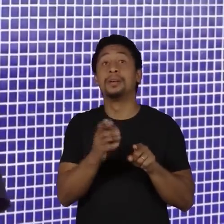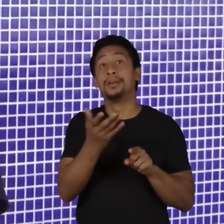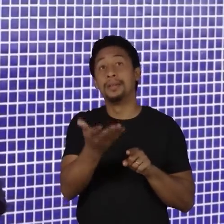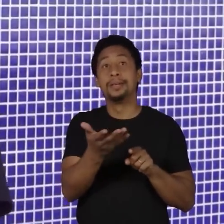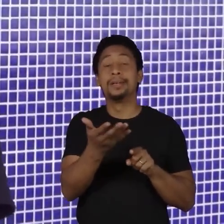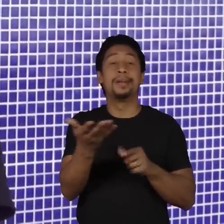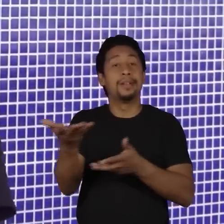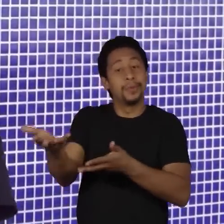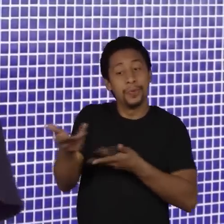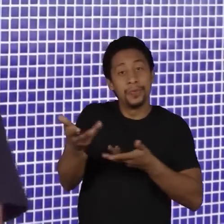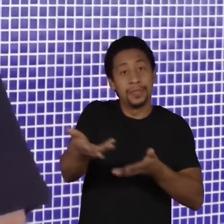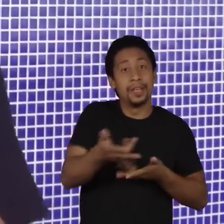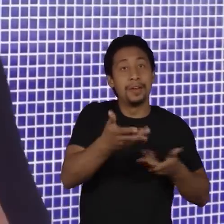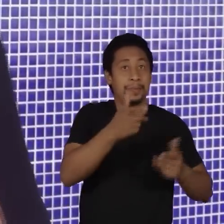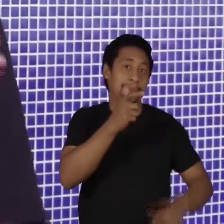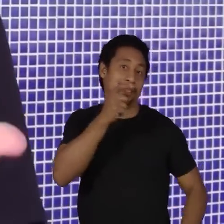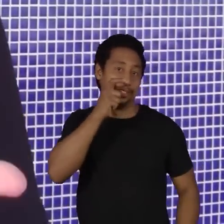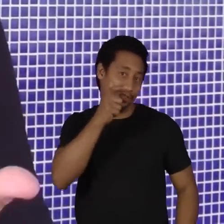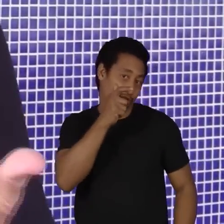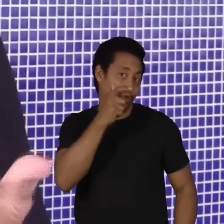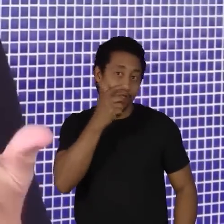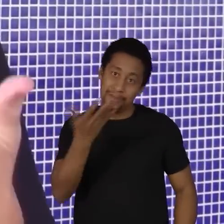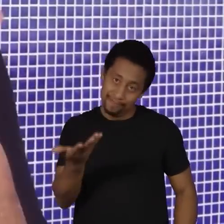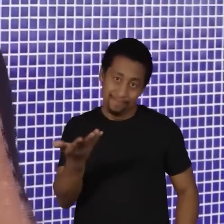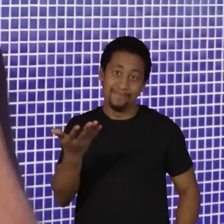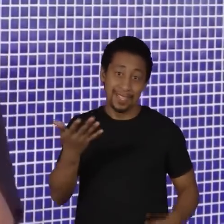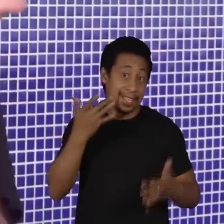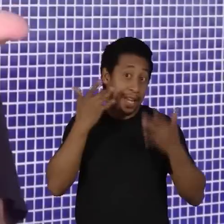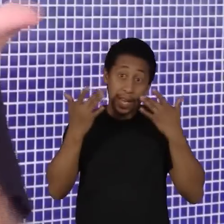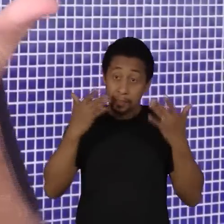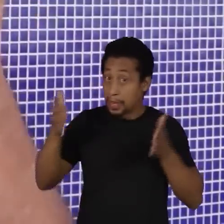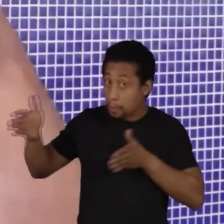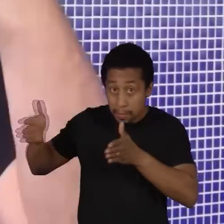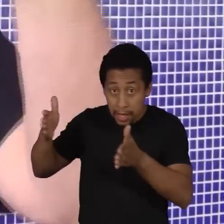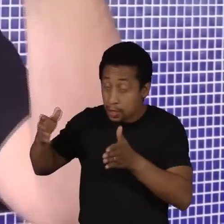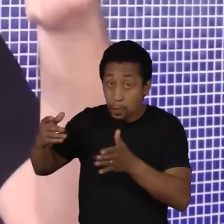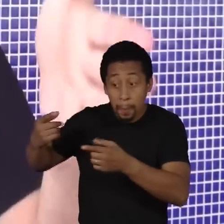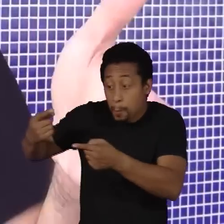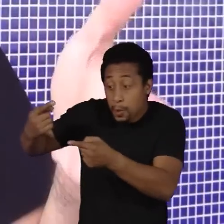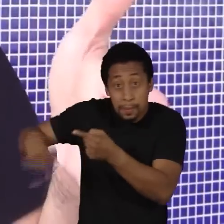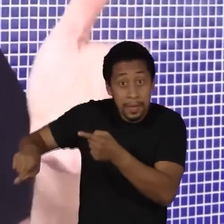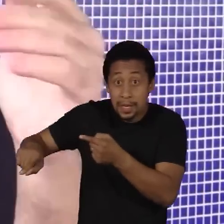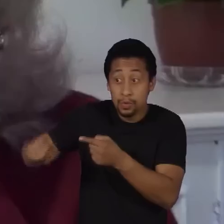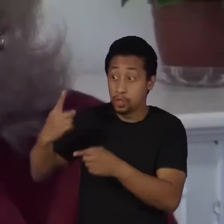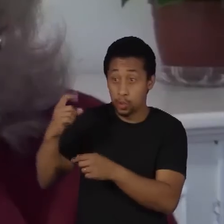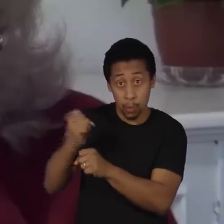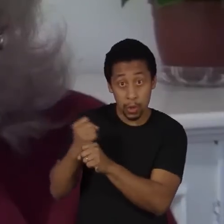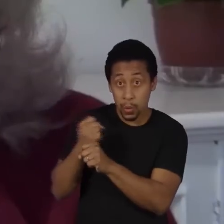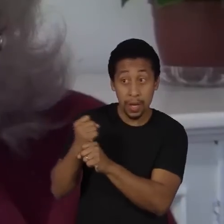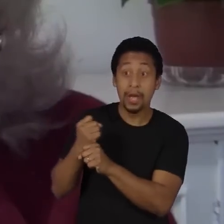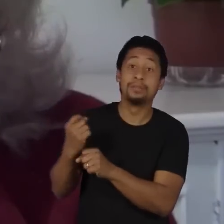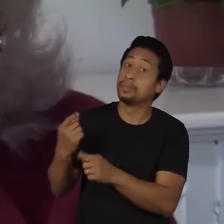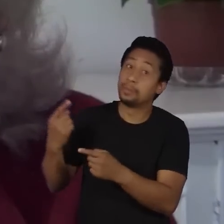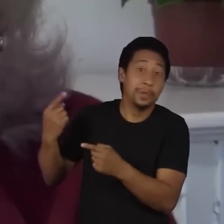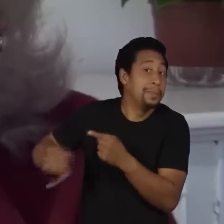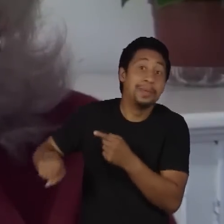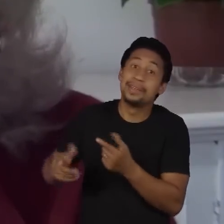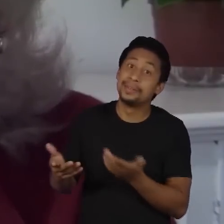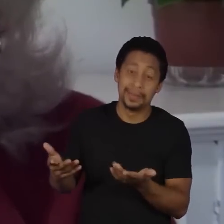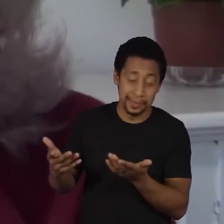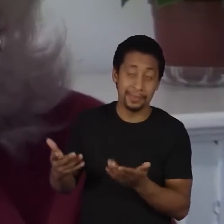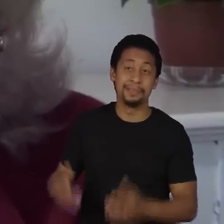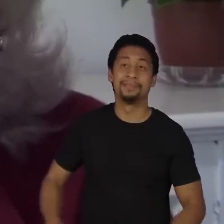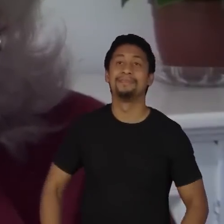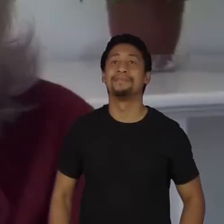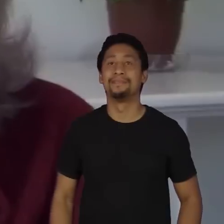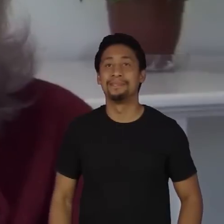assistir espetáculos. Coisas que na época a gente nem poderia entrar, porque era proibido há 18 anos. Eu acho que esse foi o maior